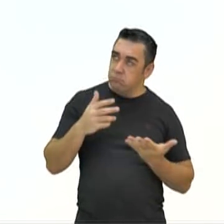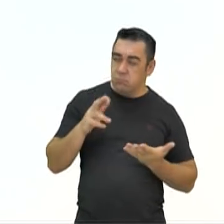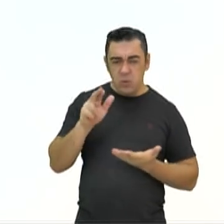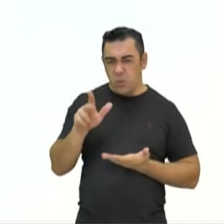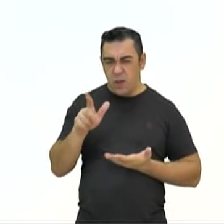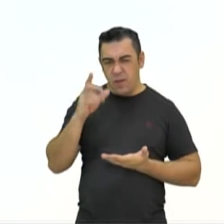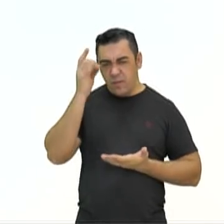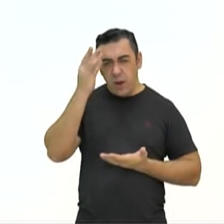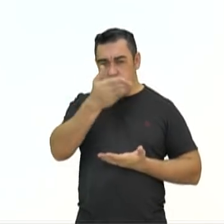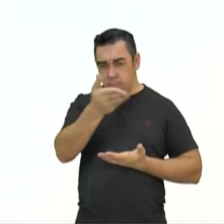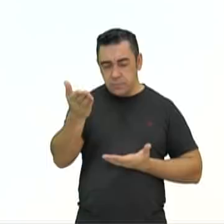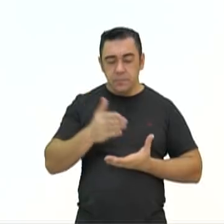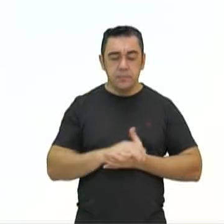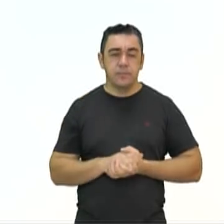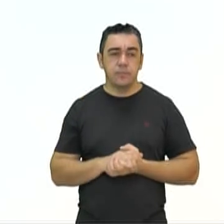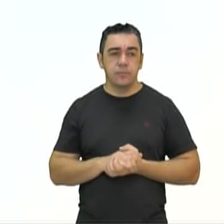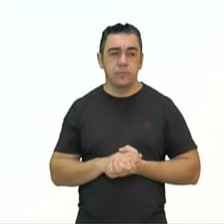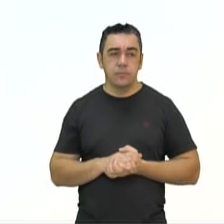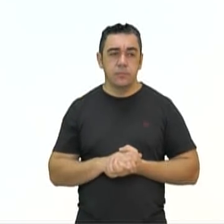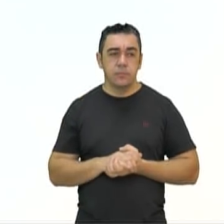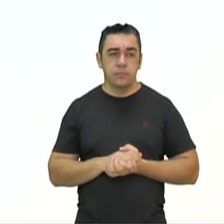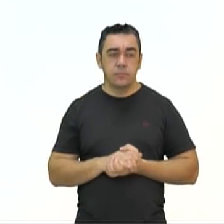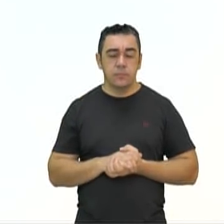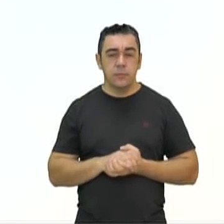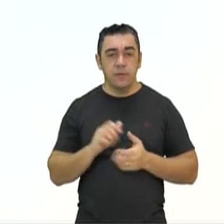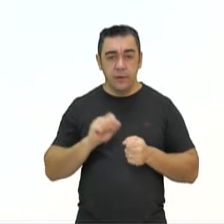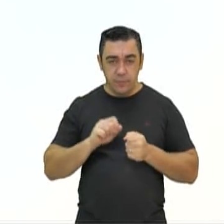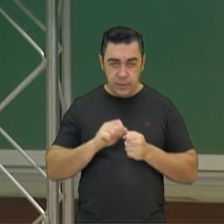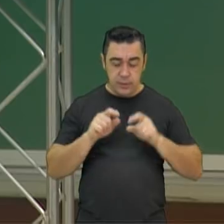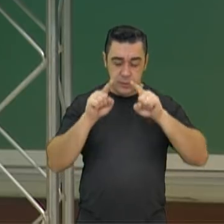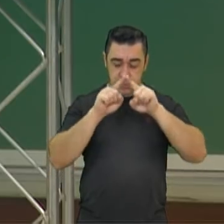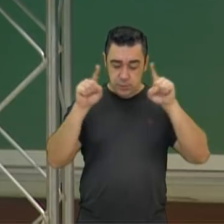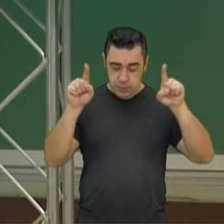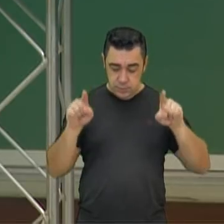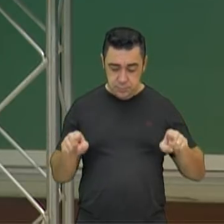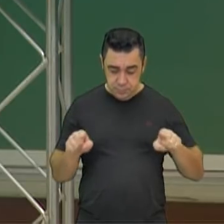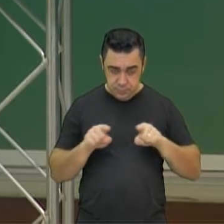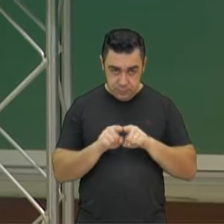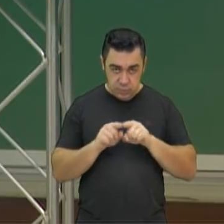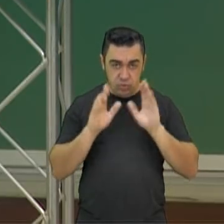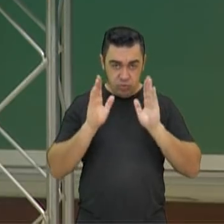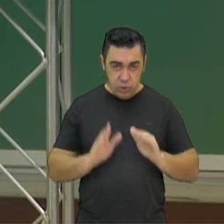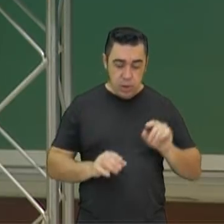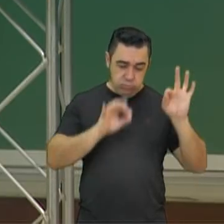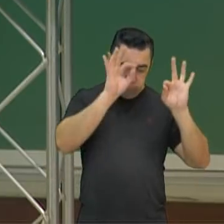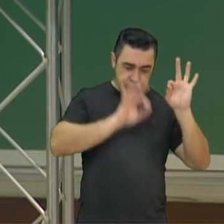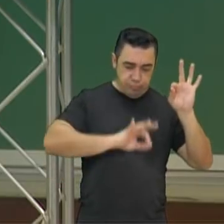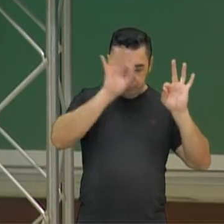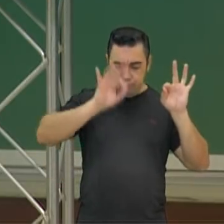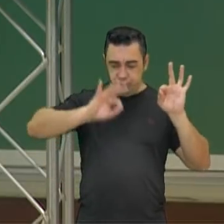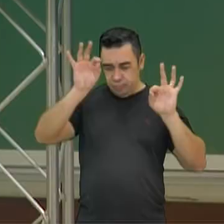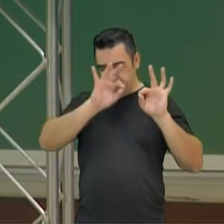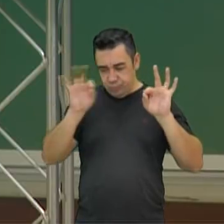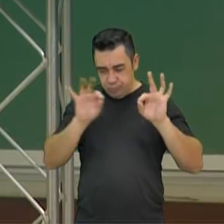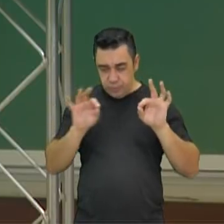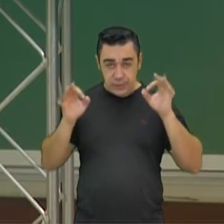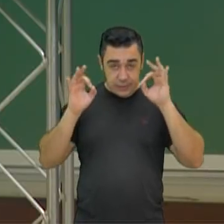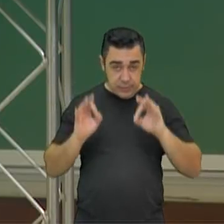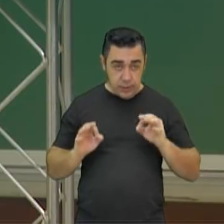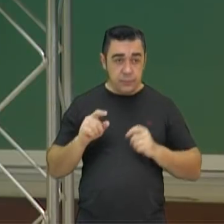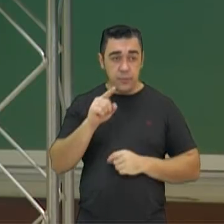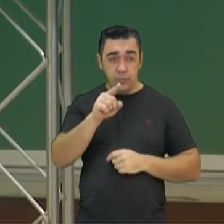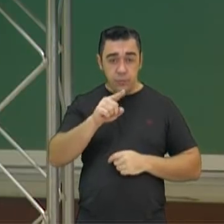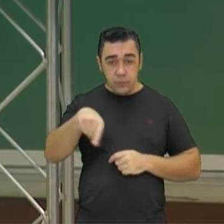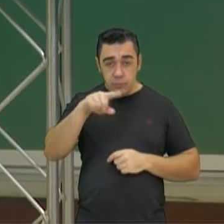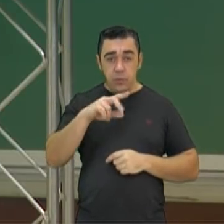não, para vocês vai ser fácil. Ó. Então, vocês vão desenhar o tabuleiro de xadrez, se vocês já têm desenhado, melhor ainda, e vão usar as